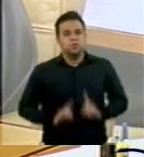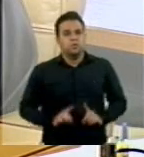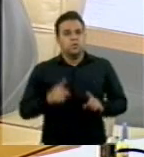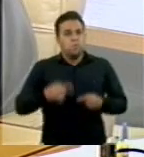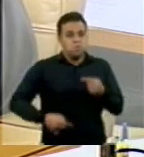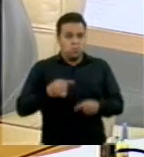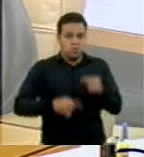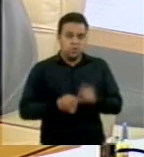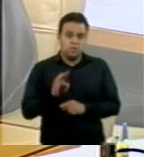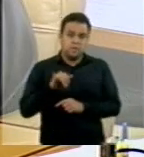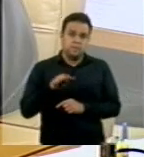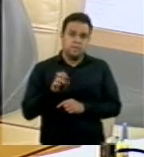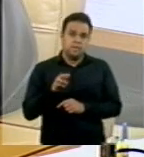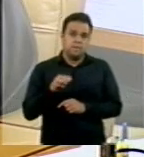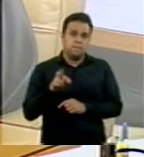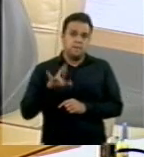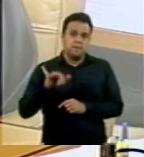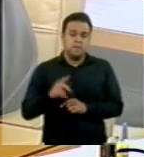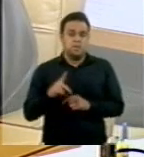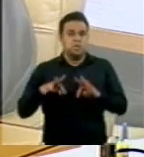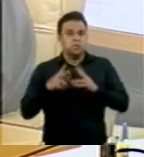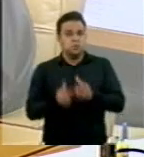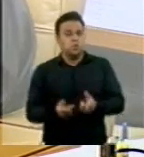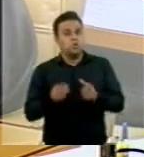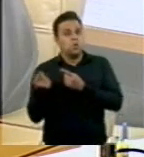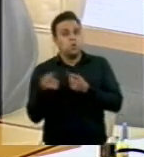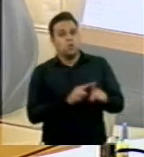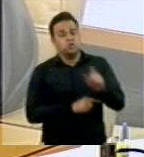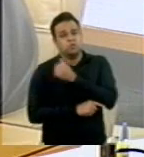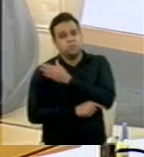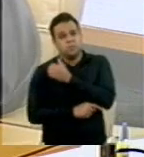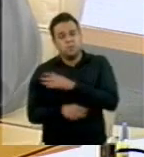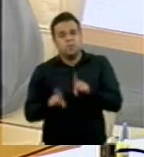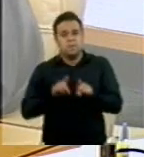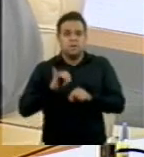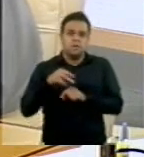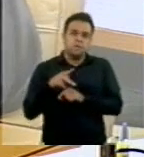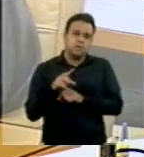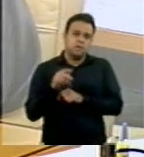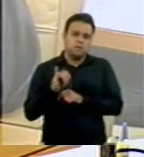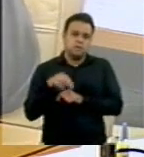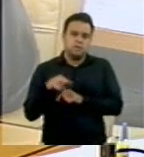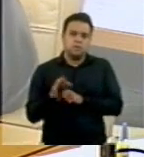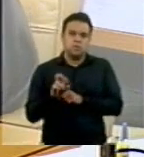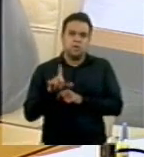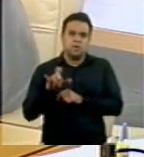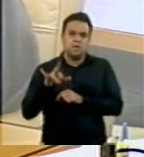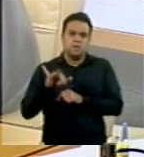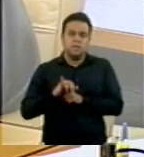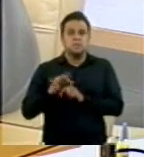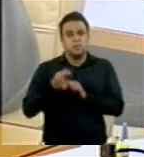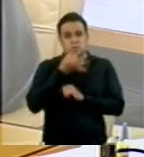Convenção Interamericana contra toda forma de discriminação e intolerância. Eu cito no voto todos